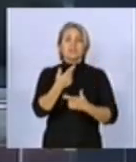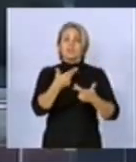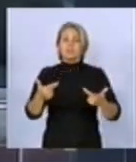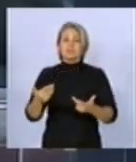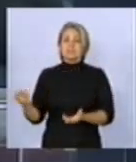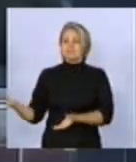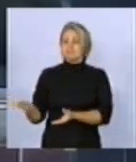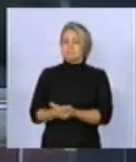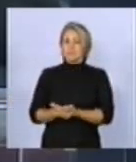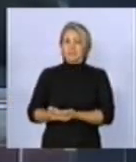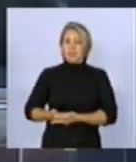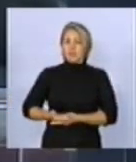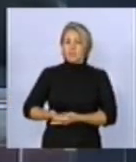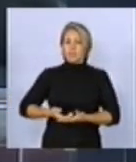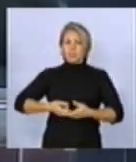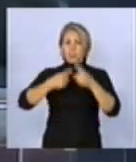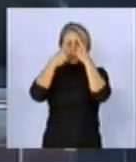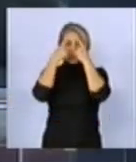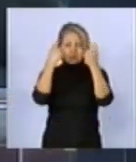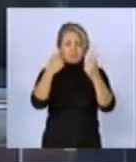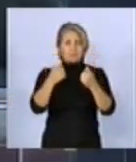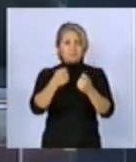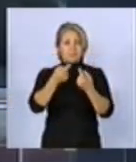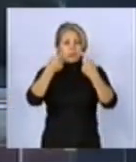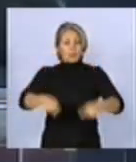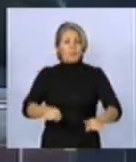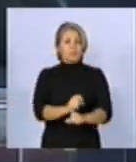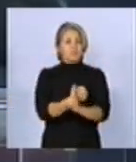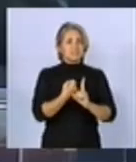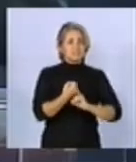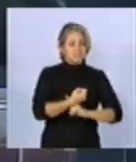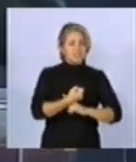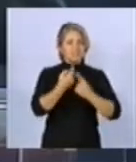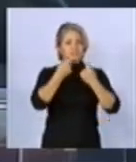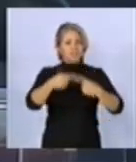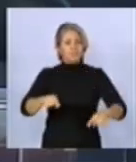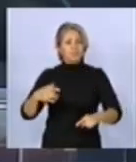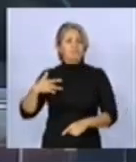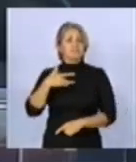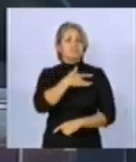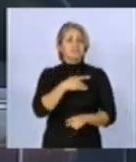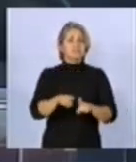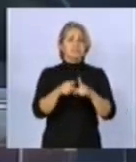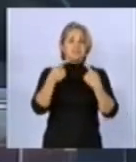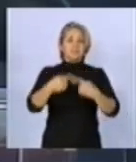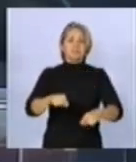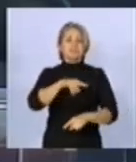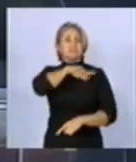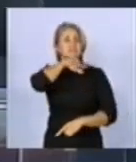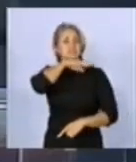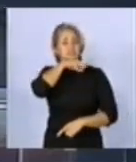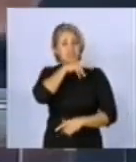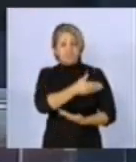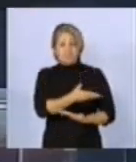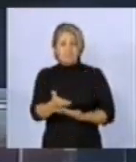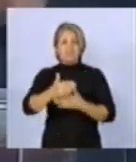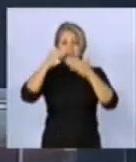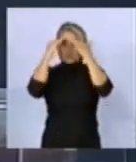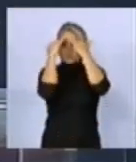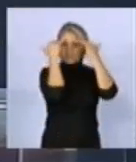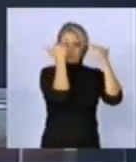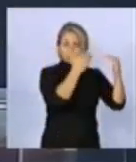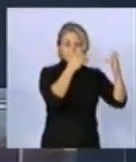criminal que ataca a sociedade ataca a saúde ataca os animais respeita o setor